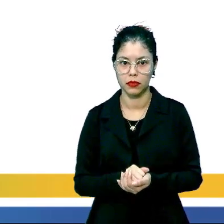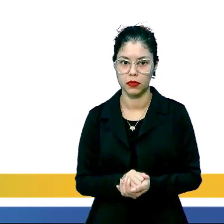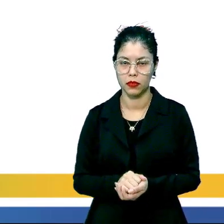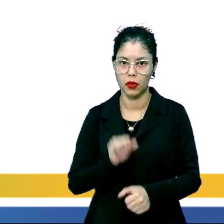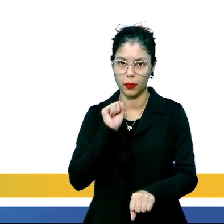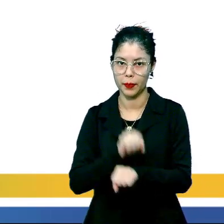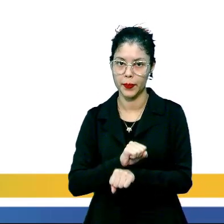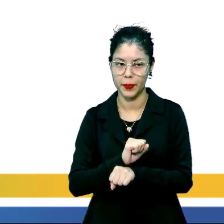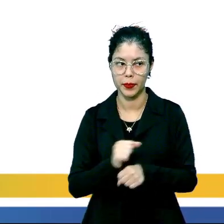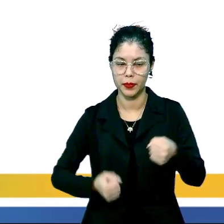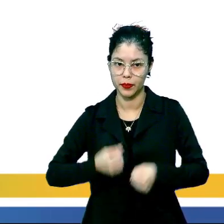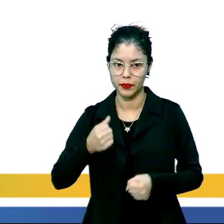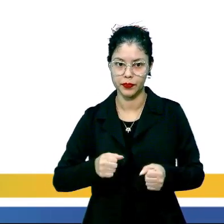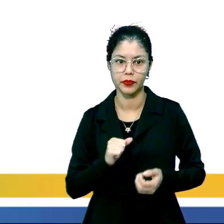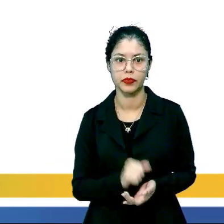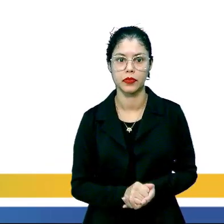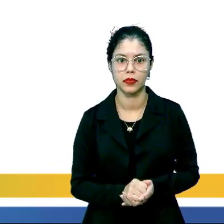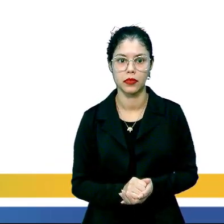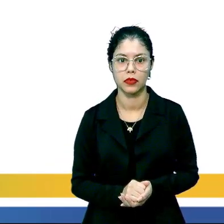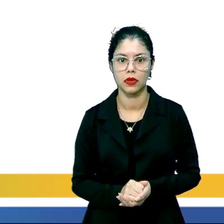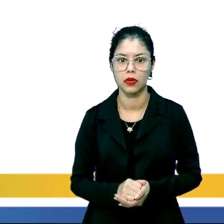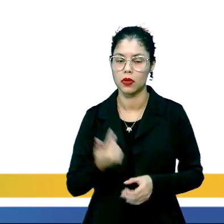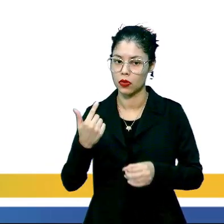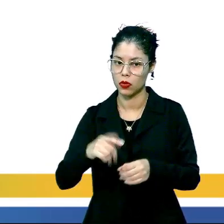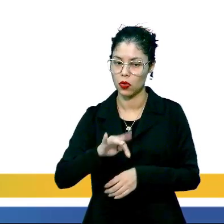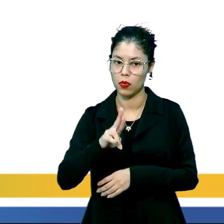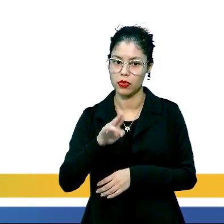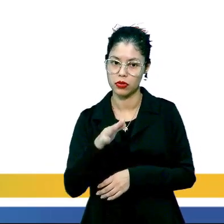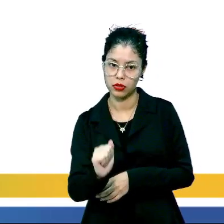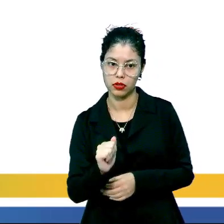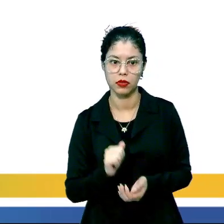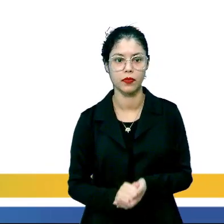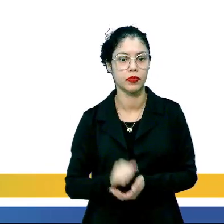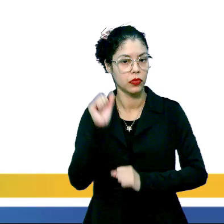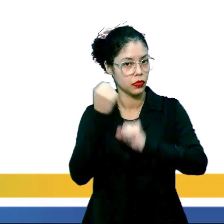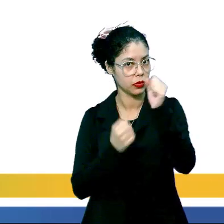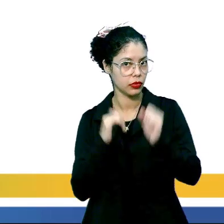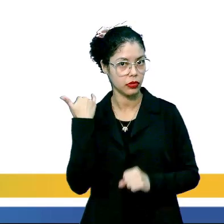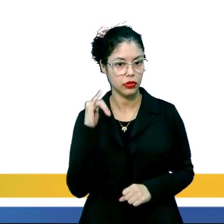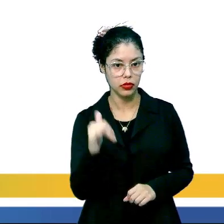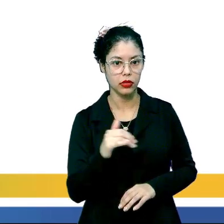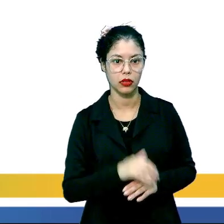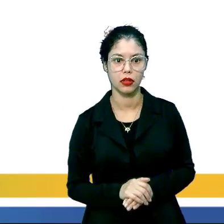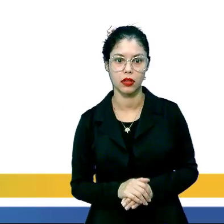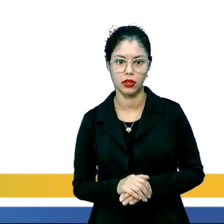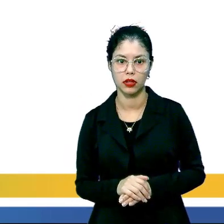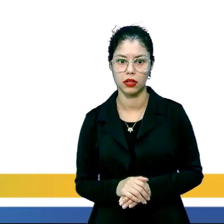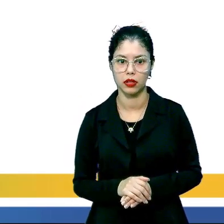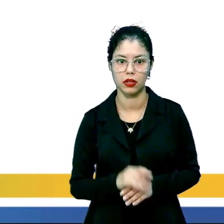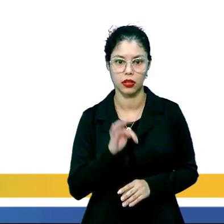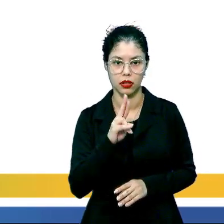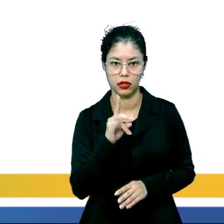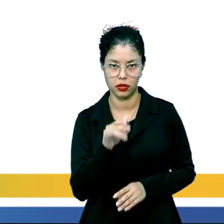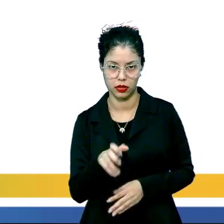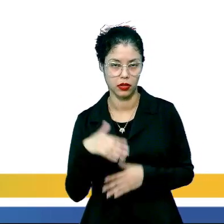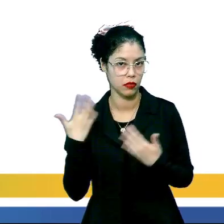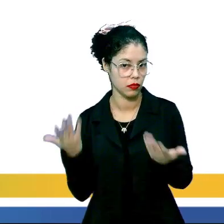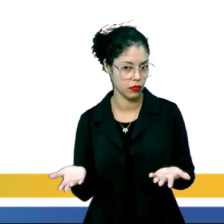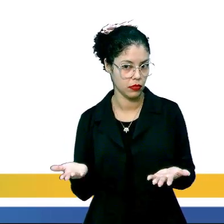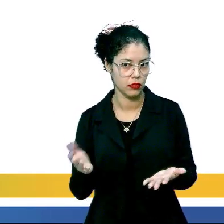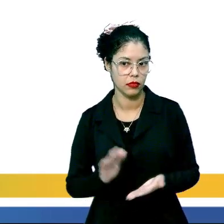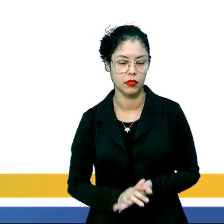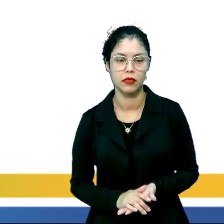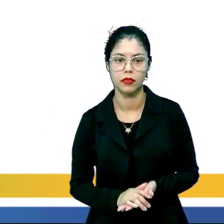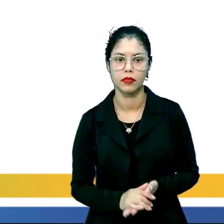freio de automóvel, um motor de combustão, uma usina hidrelétrica ou uma atiradeira estilingue.